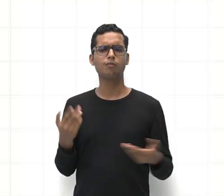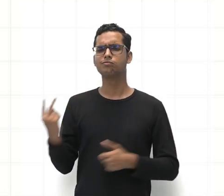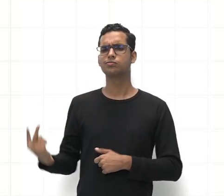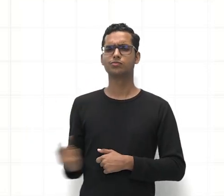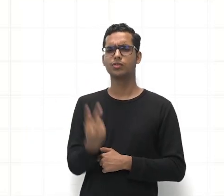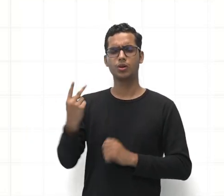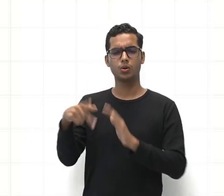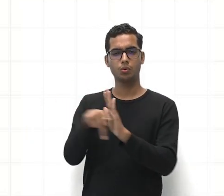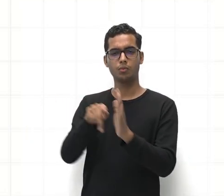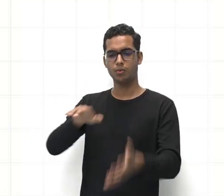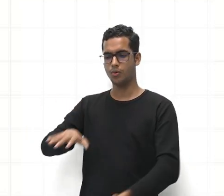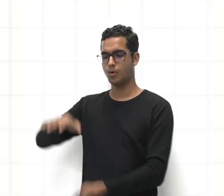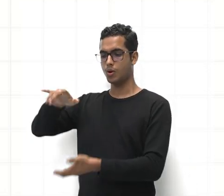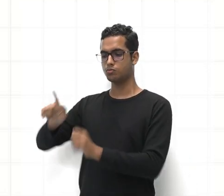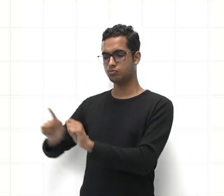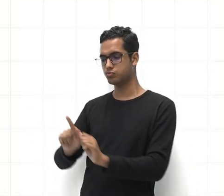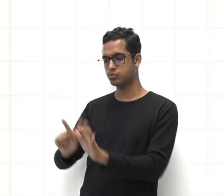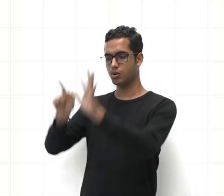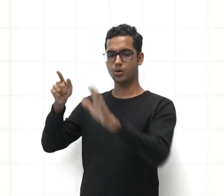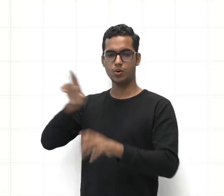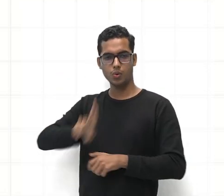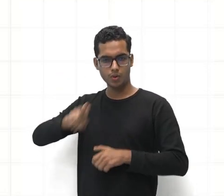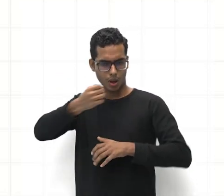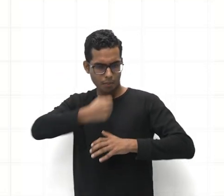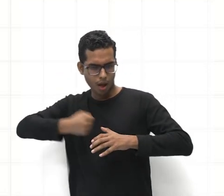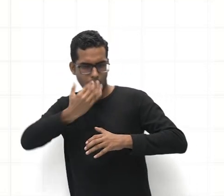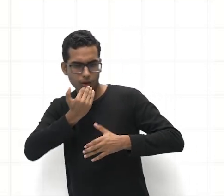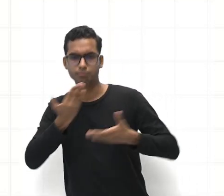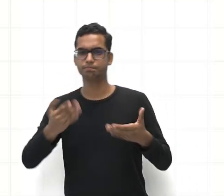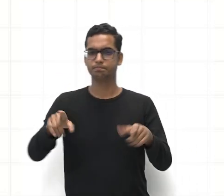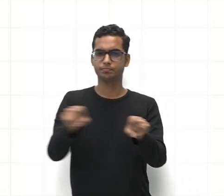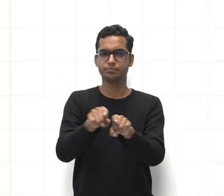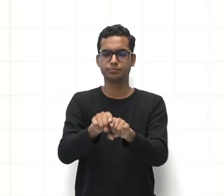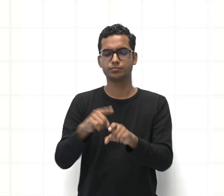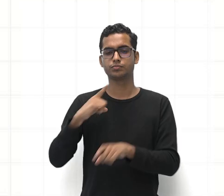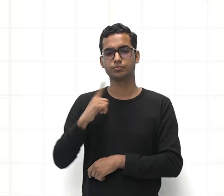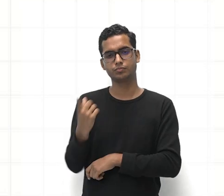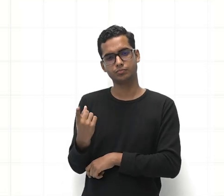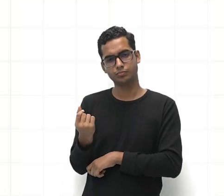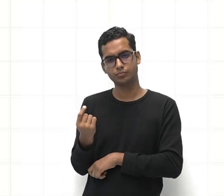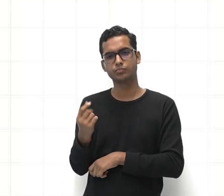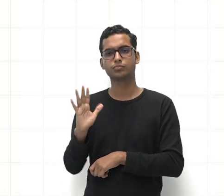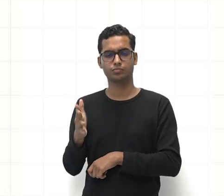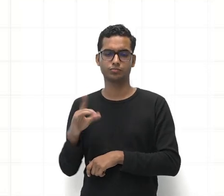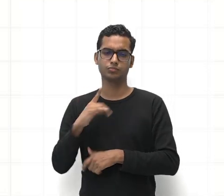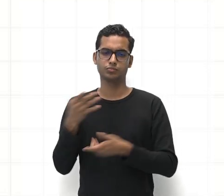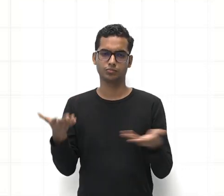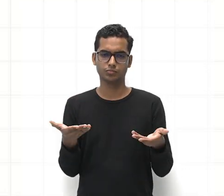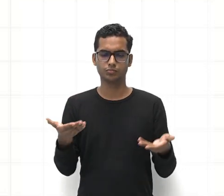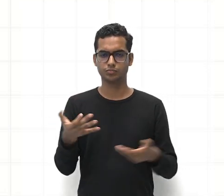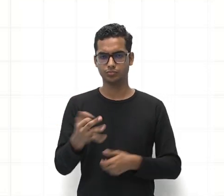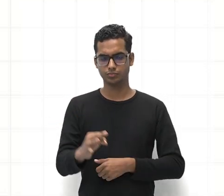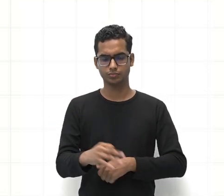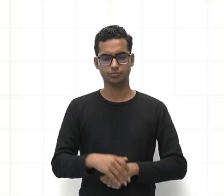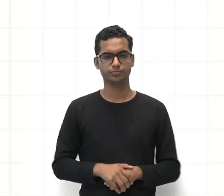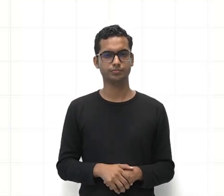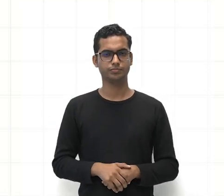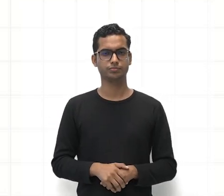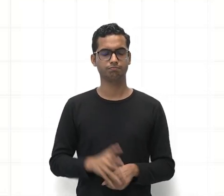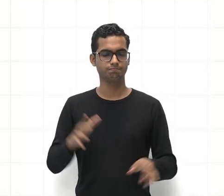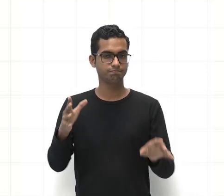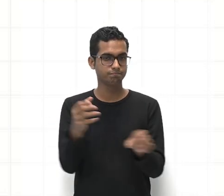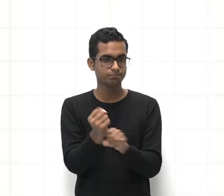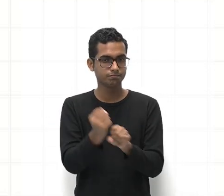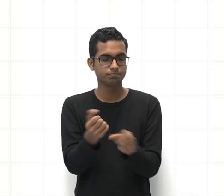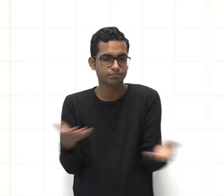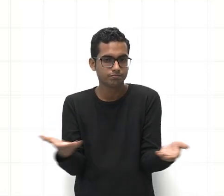nós podemos, né, abordar a resolução de uma questão como essa de várias formas. Então, nós calculamos aqui uma